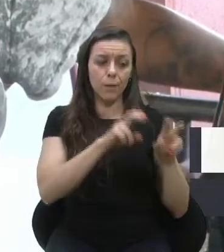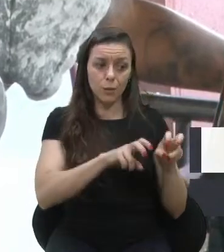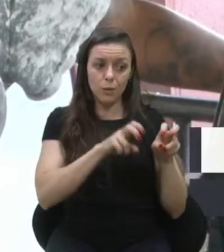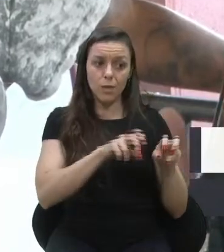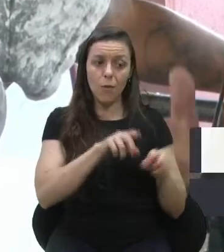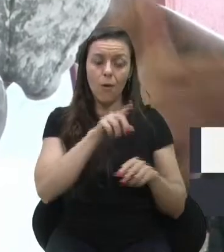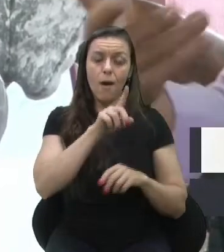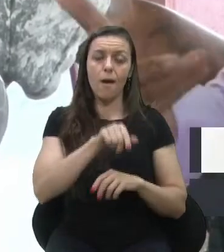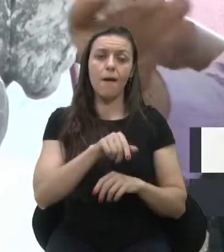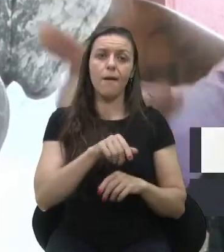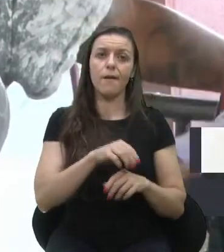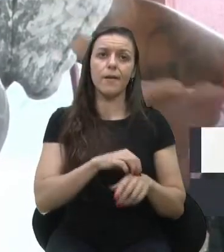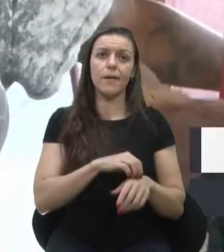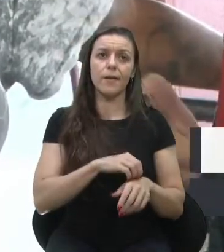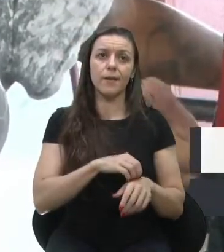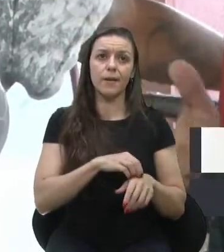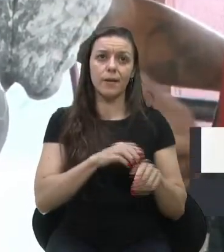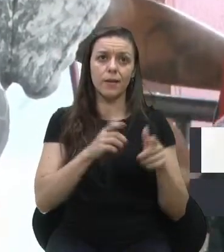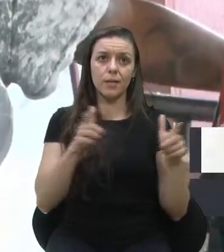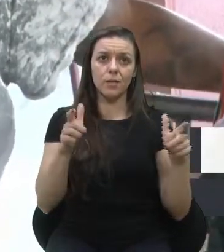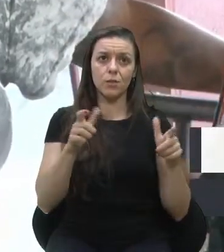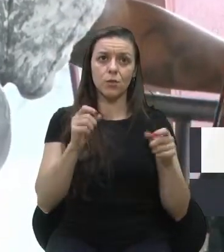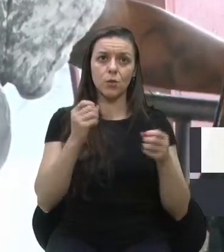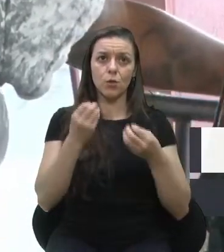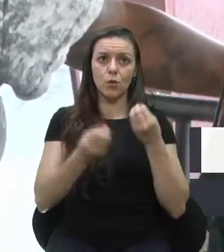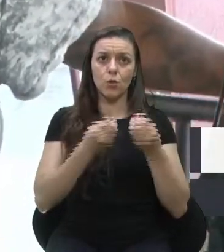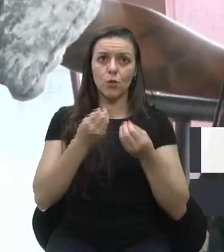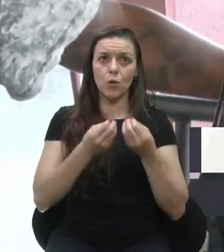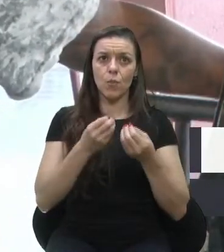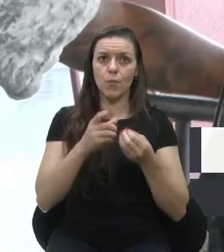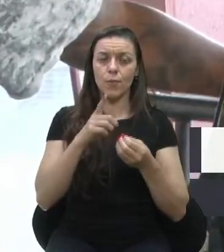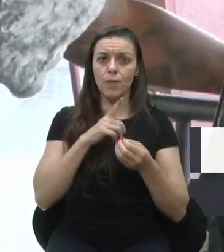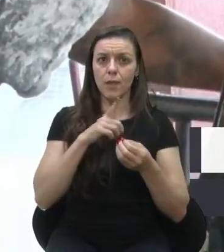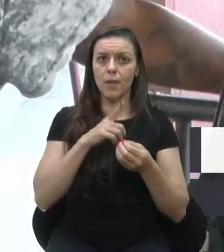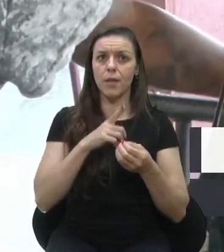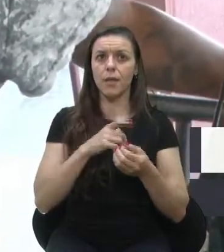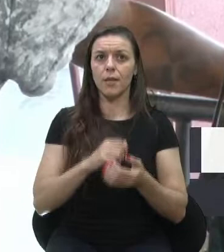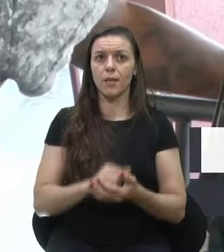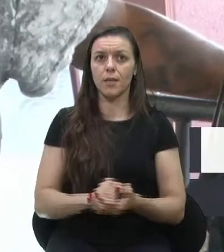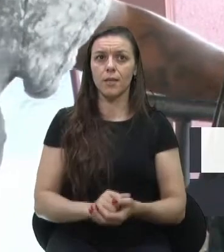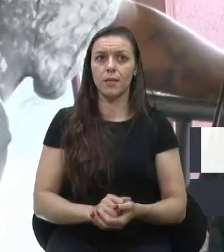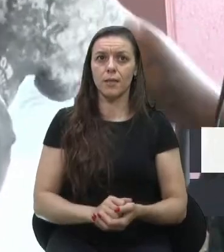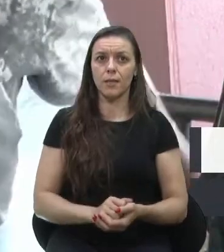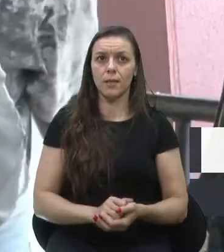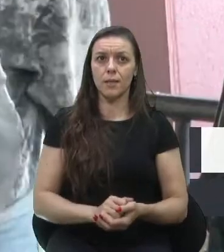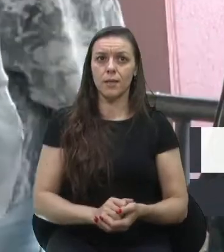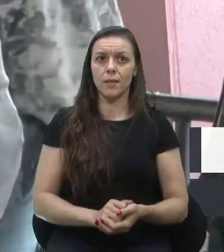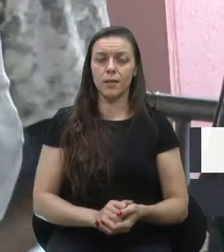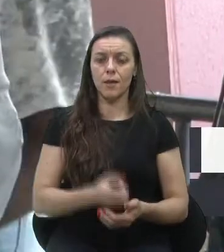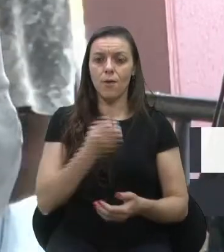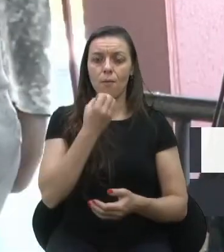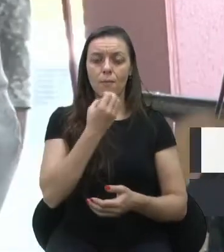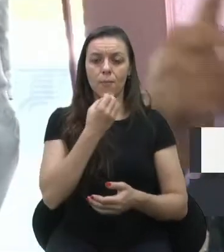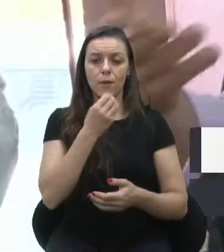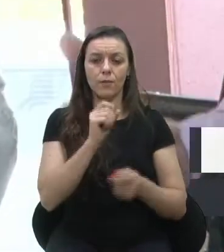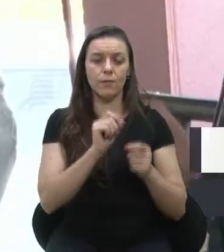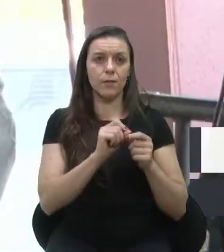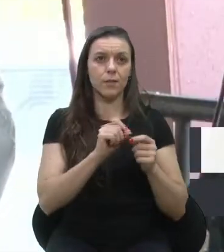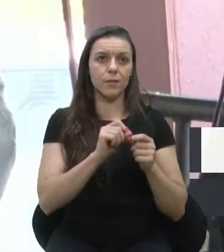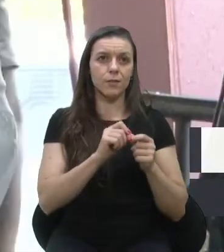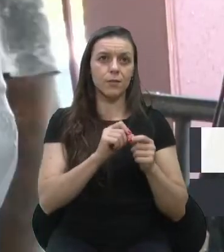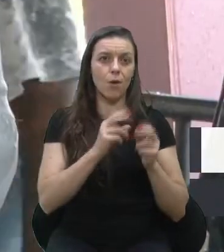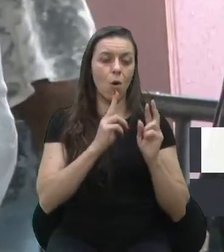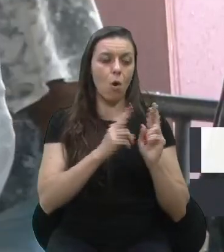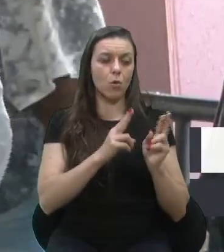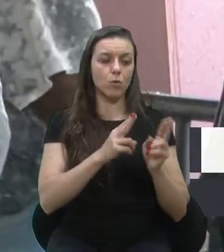enfim grande como caberia de ter provar cabe sim também que tem a sua benfeitoria por ter